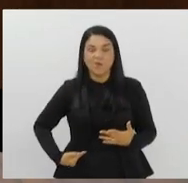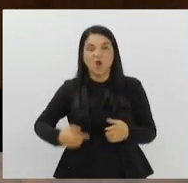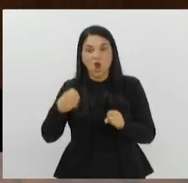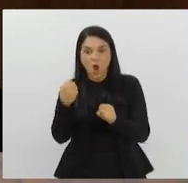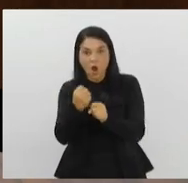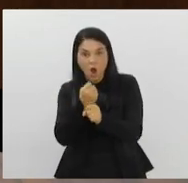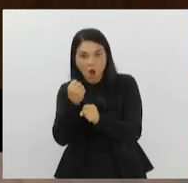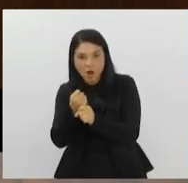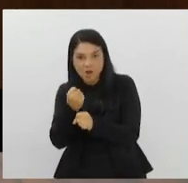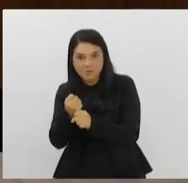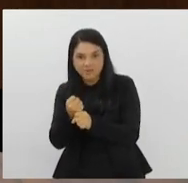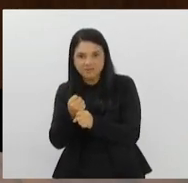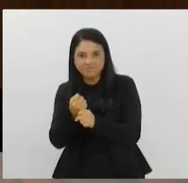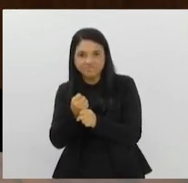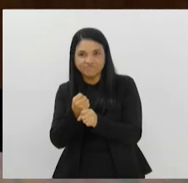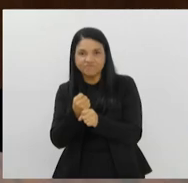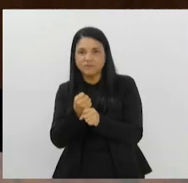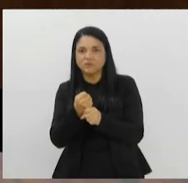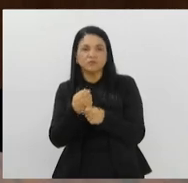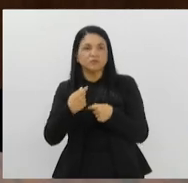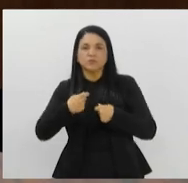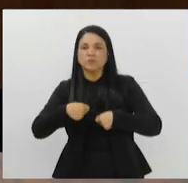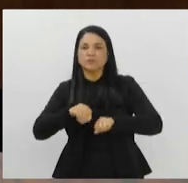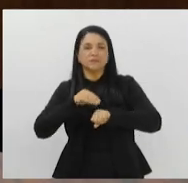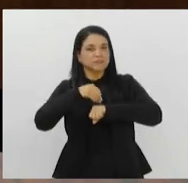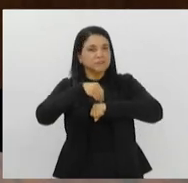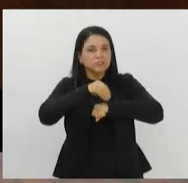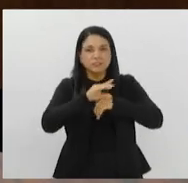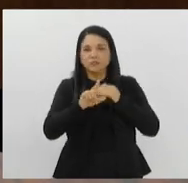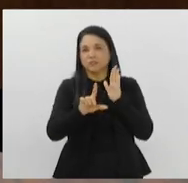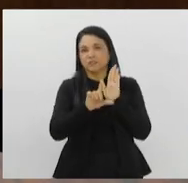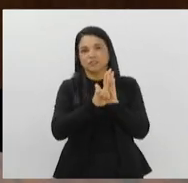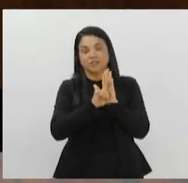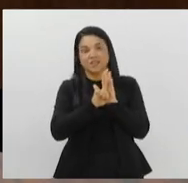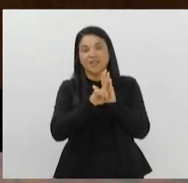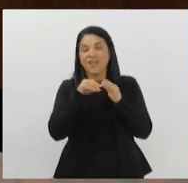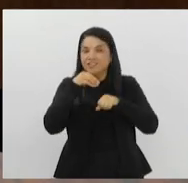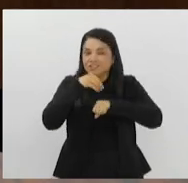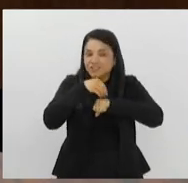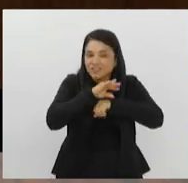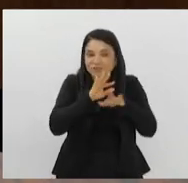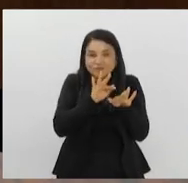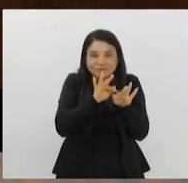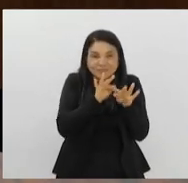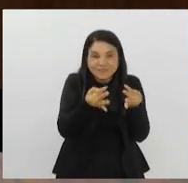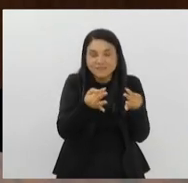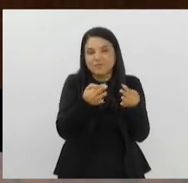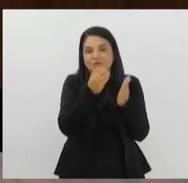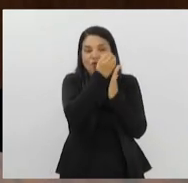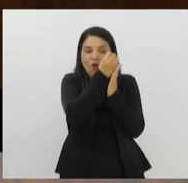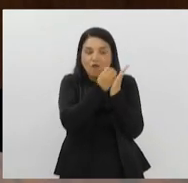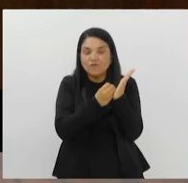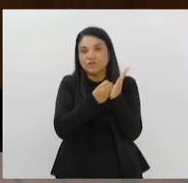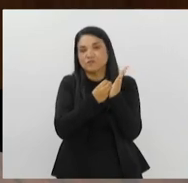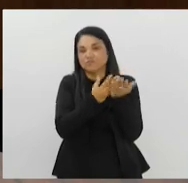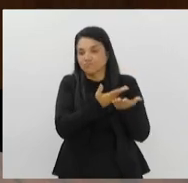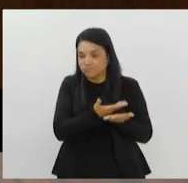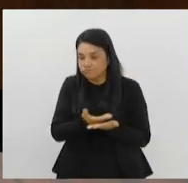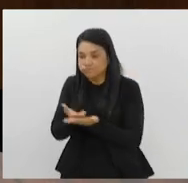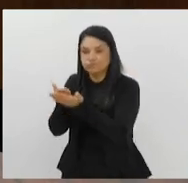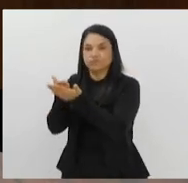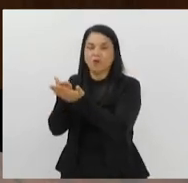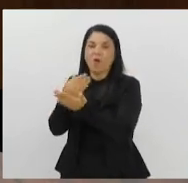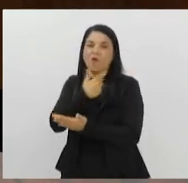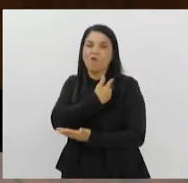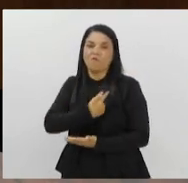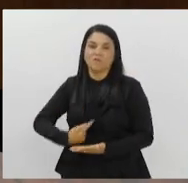isto não é objeto de indicação legislativa, isso é objeto de indicação simples. faz um ofício ao governador,